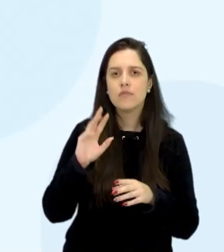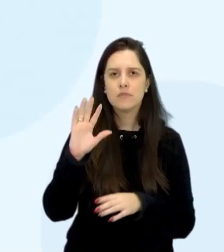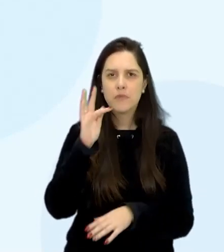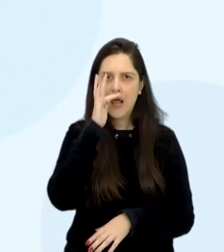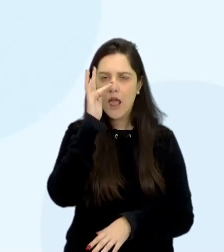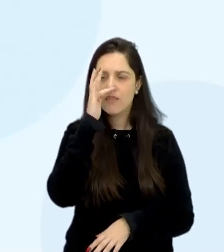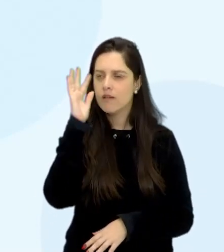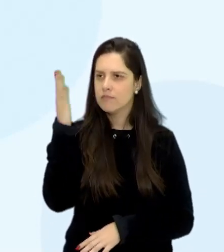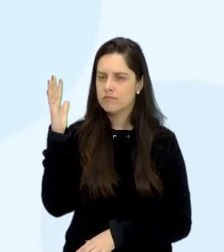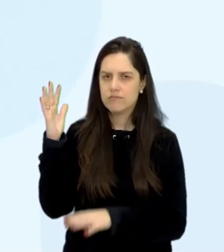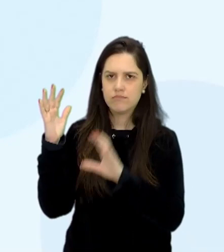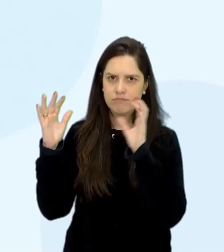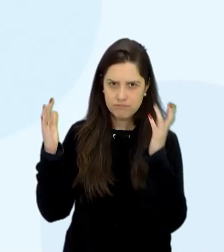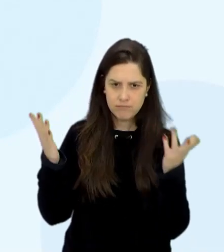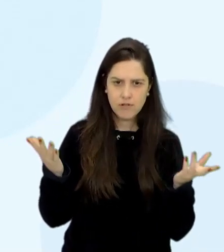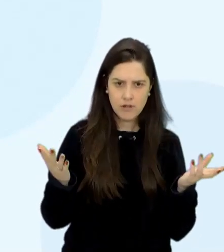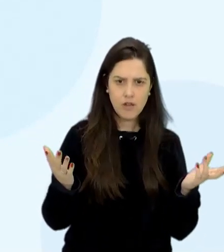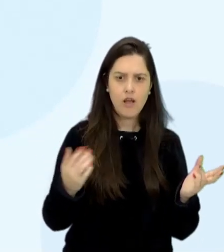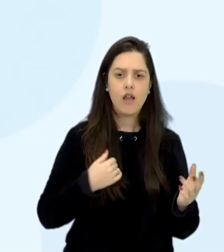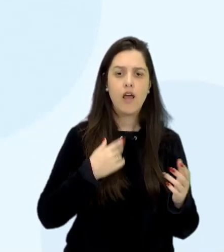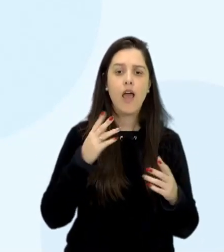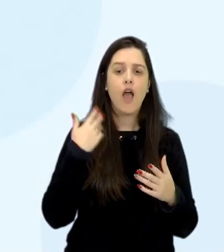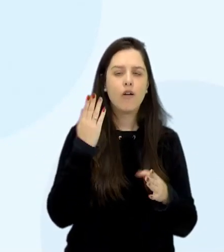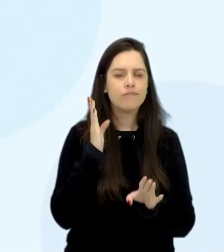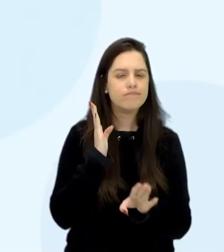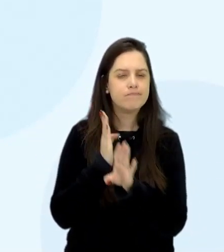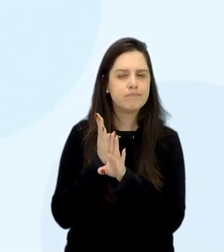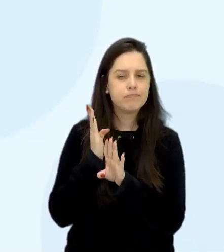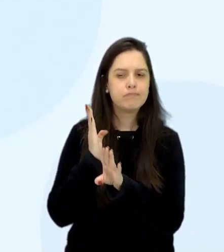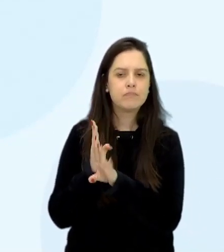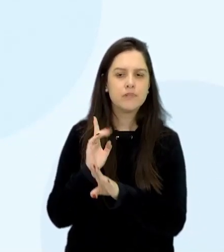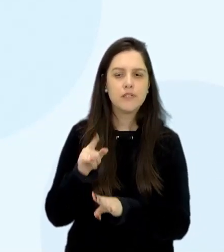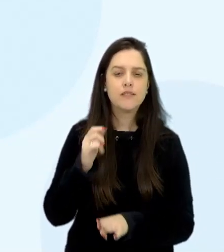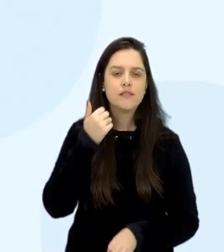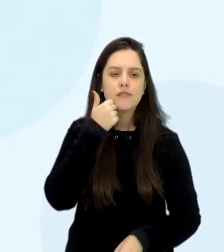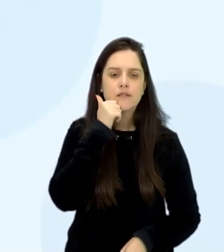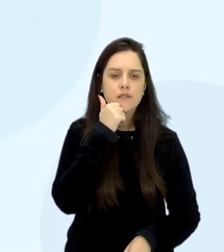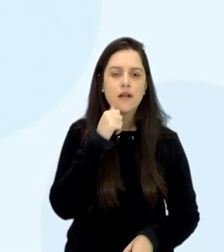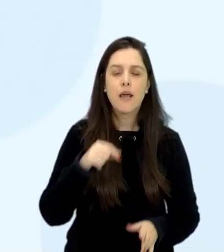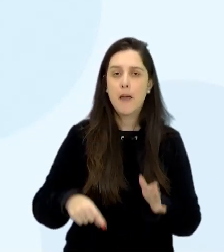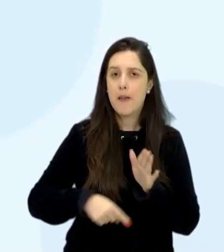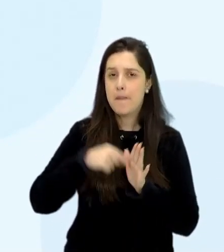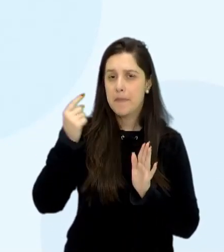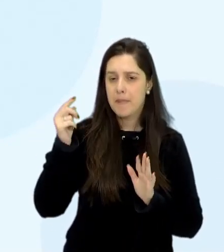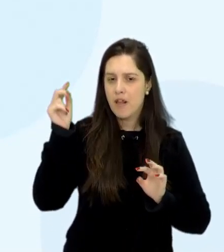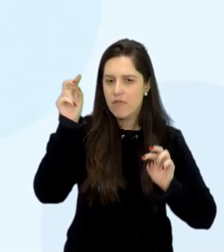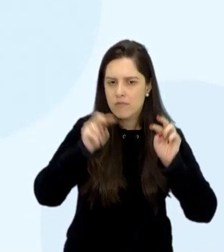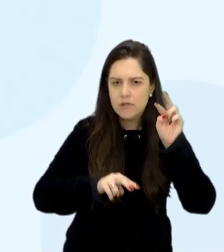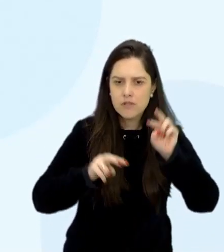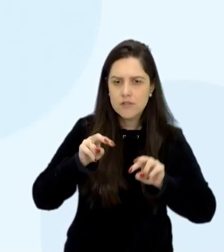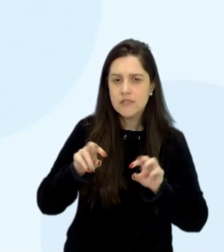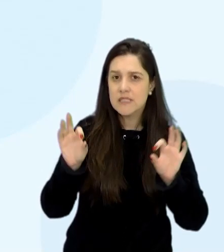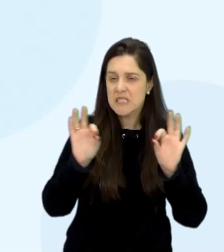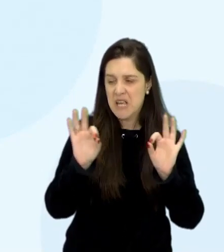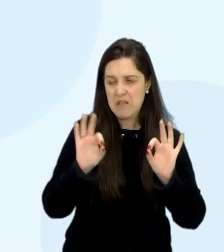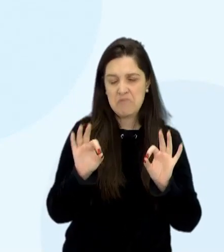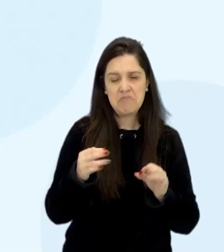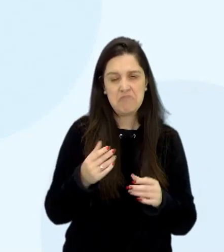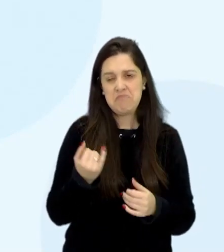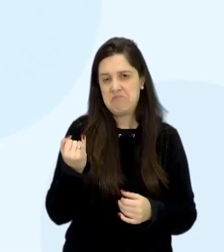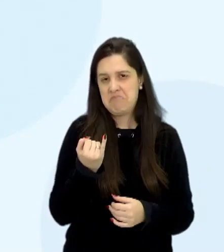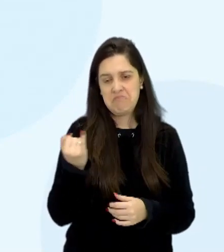com as plantas ou com plantas? As descobertas desses cientistas, à primeira vista, sem muita